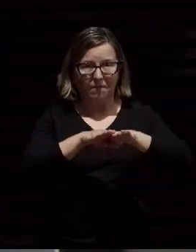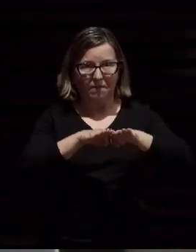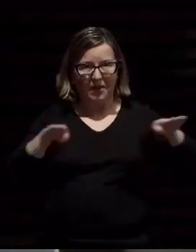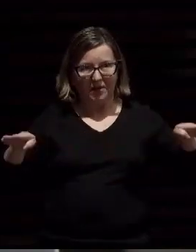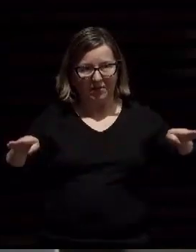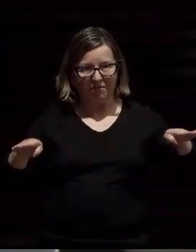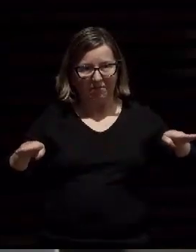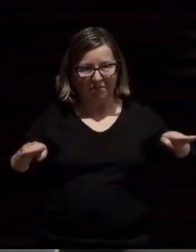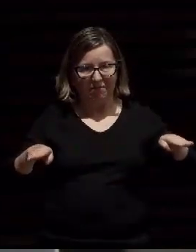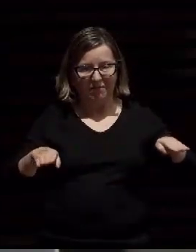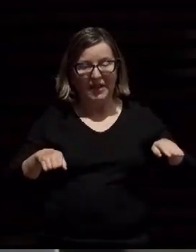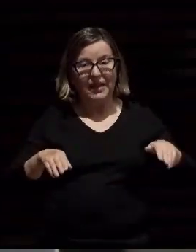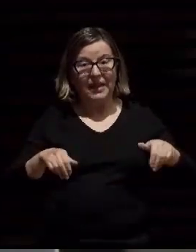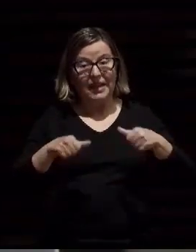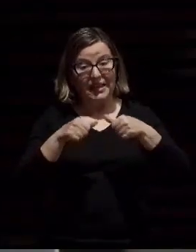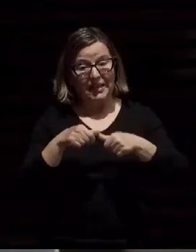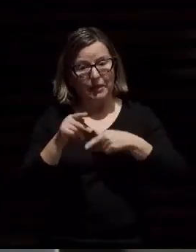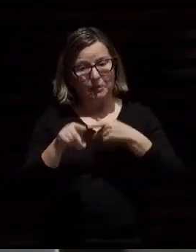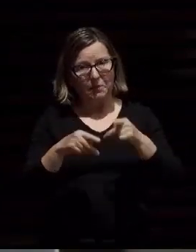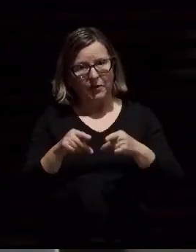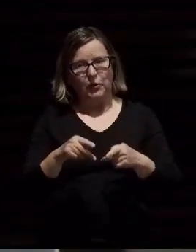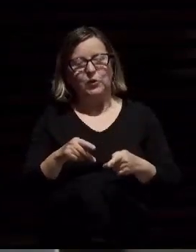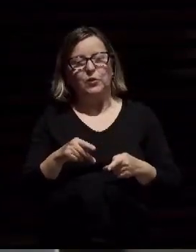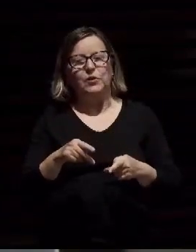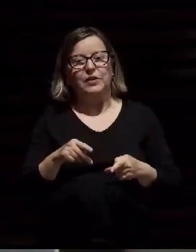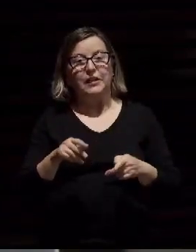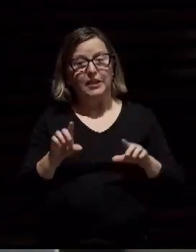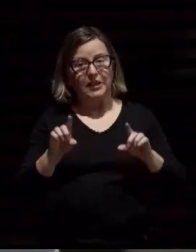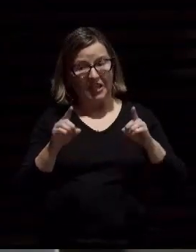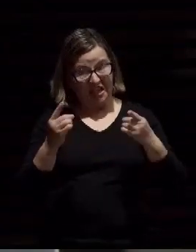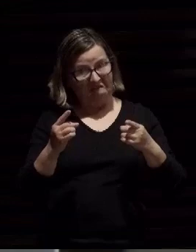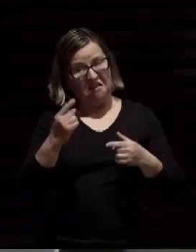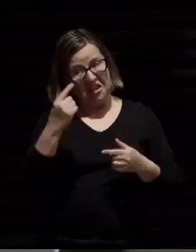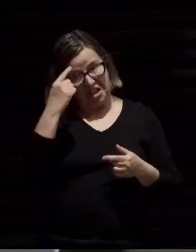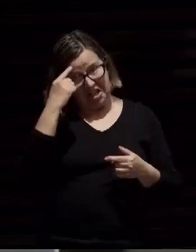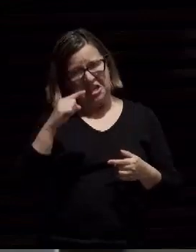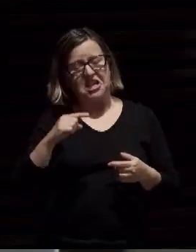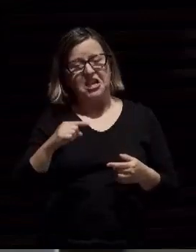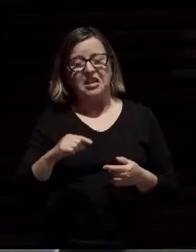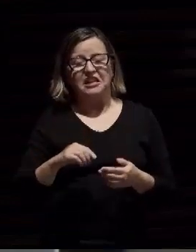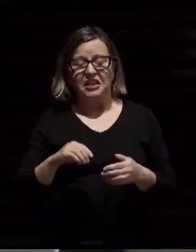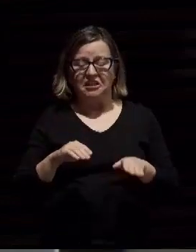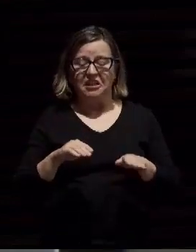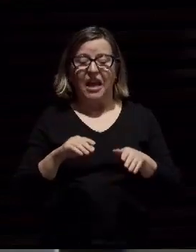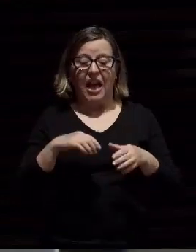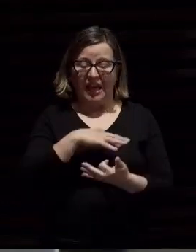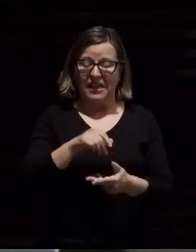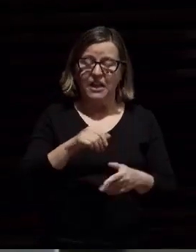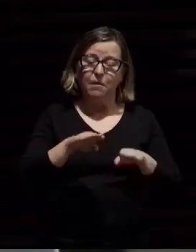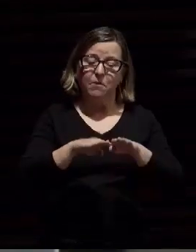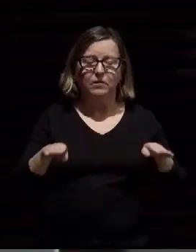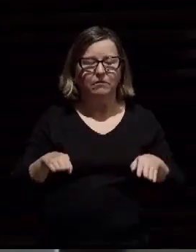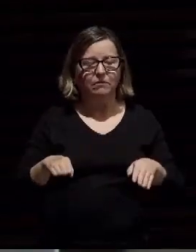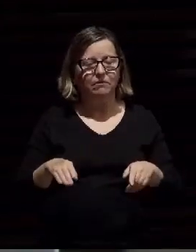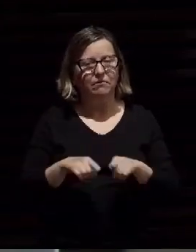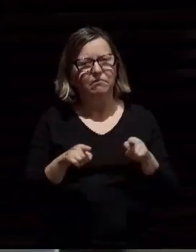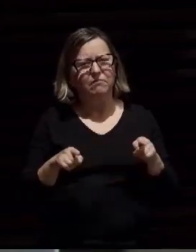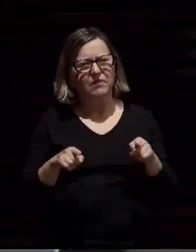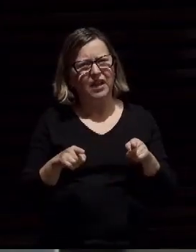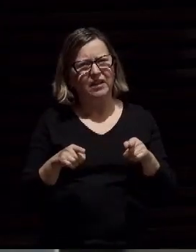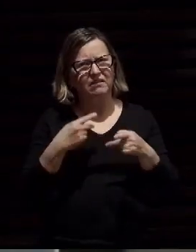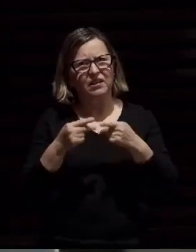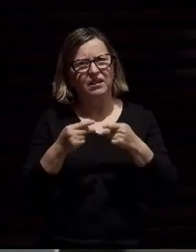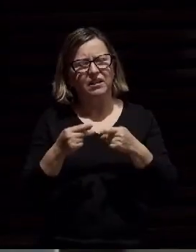absolutos. Mas lá no livro de Isaías, no capítulo 40, ele diz: quem é esse que está sentado sobre a redondeza da